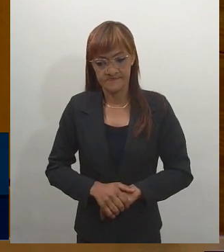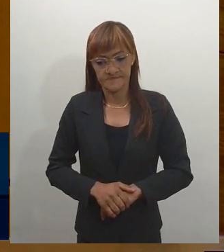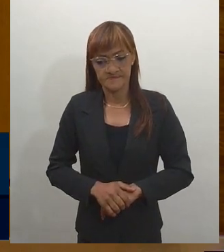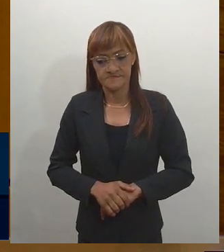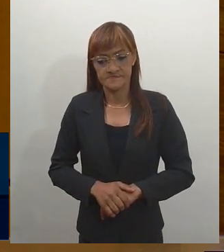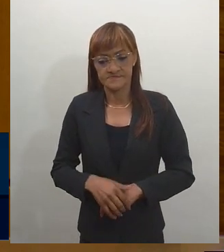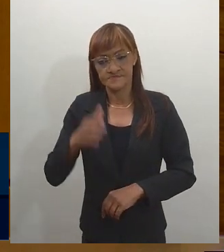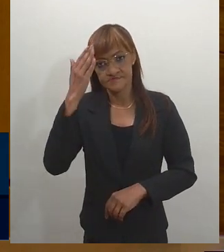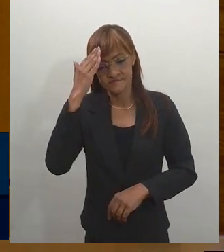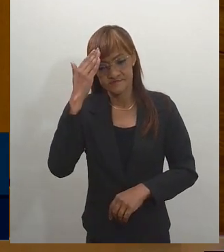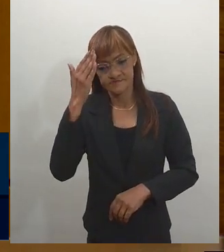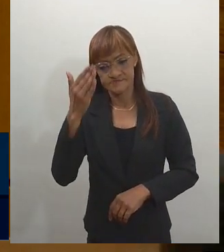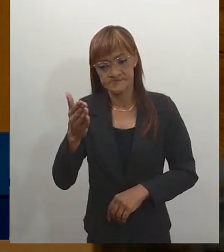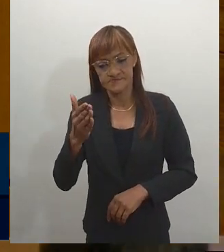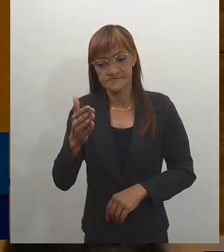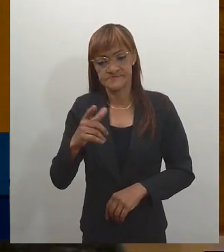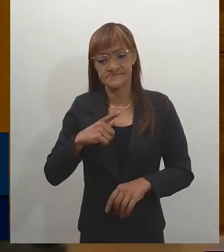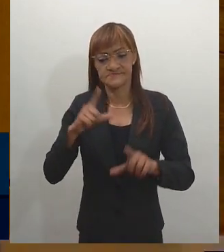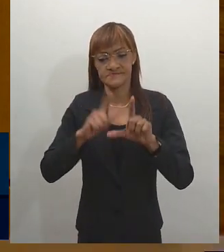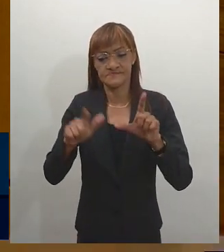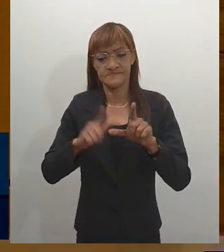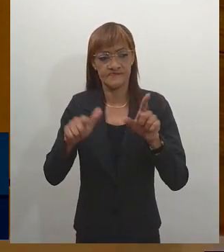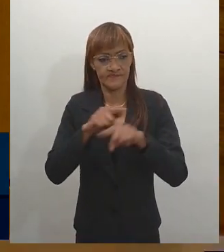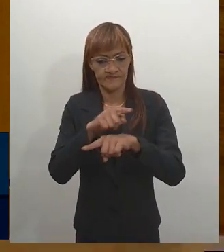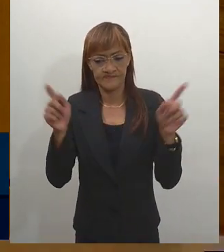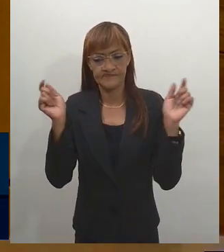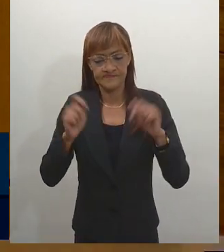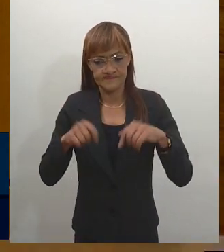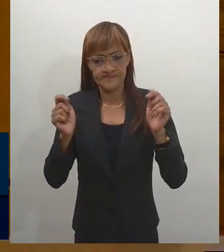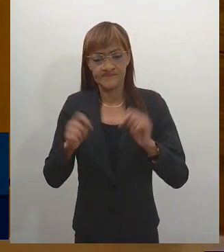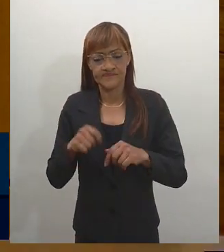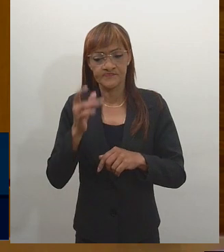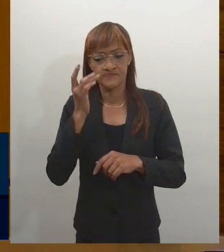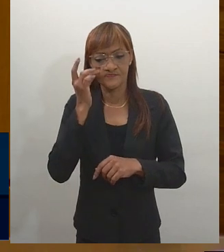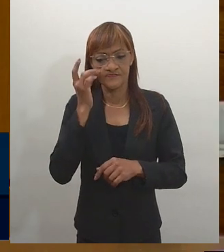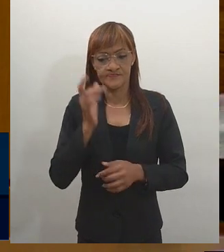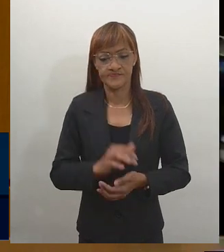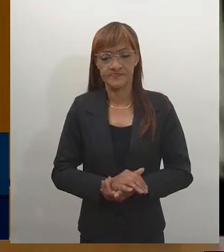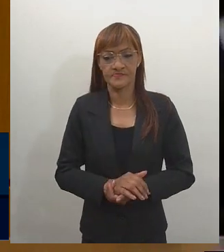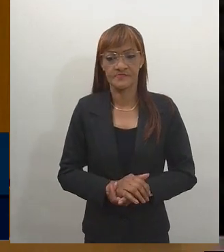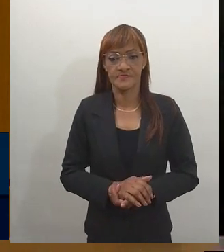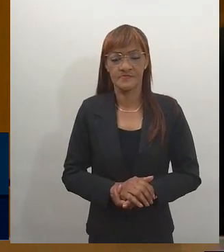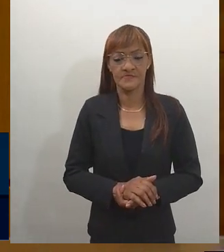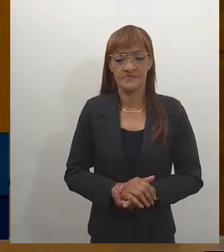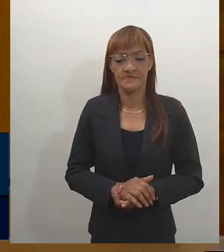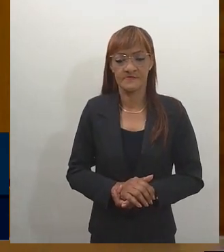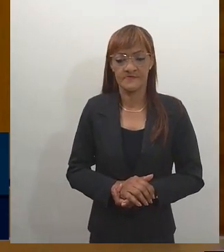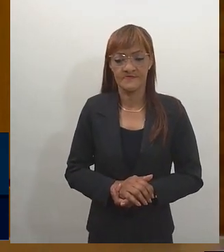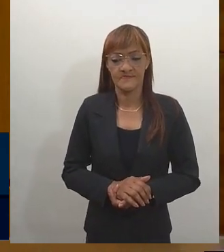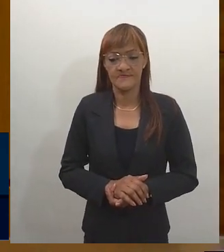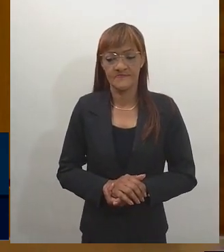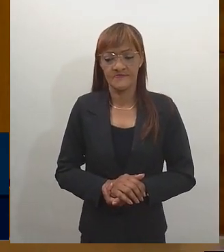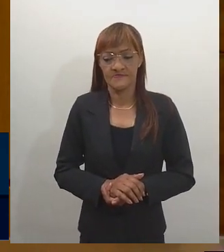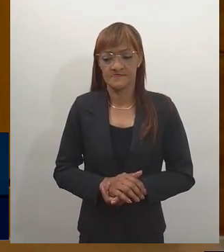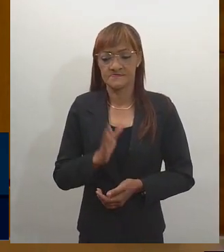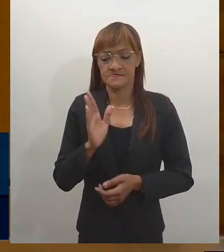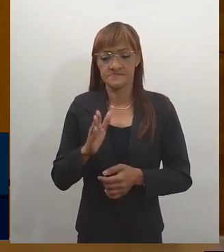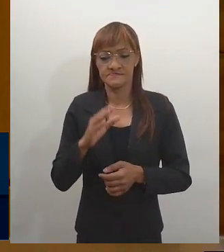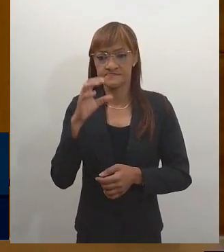dá para os colegas acompanharem, trecho por trecho, né, pequeno, rapidamente, mas de como